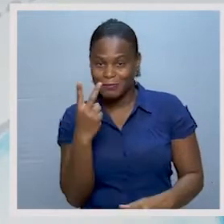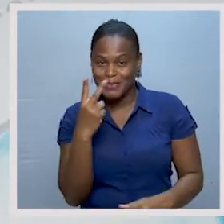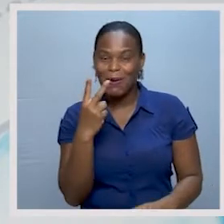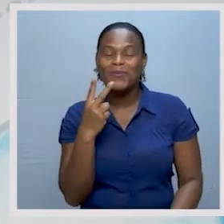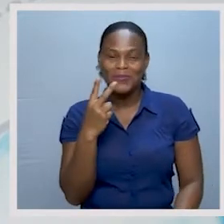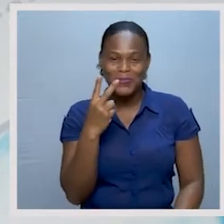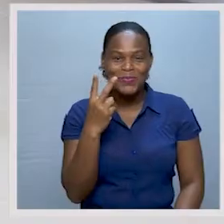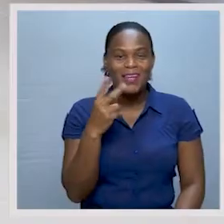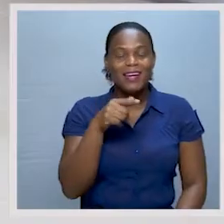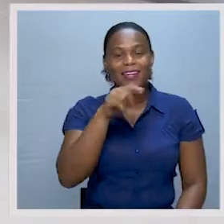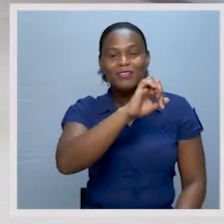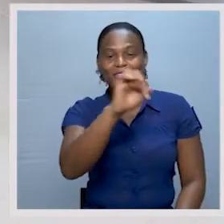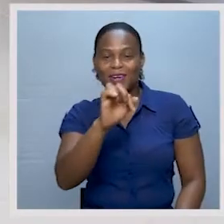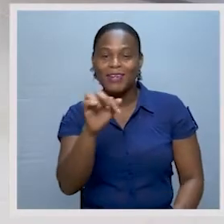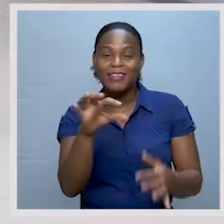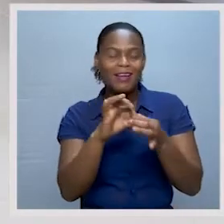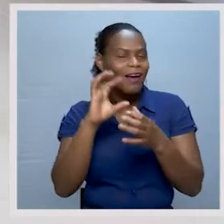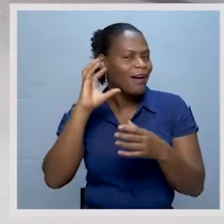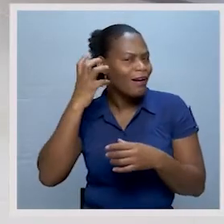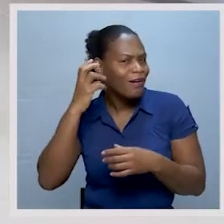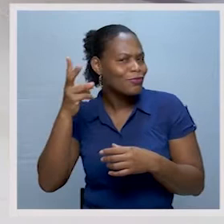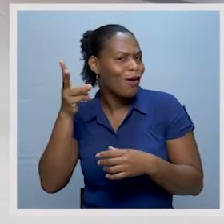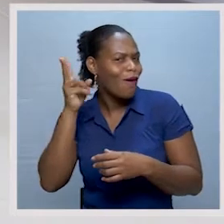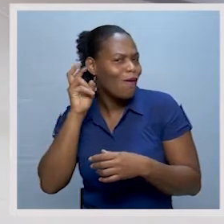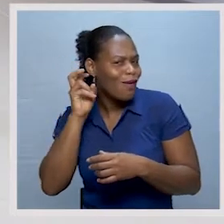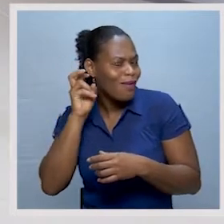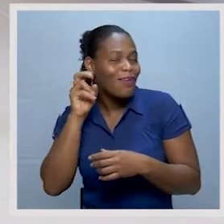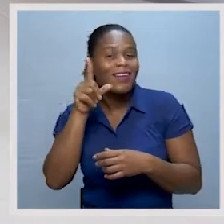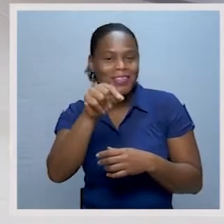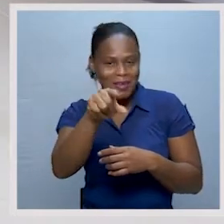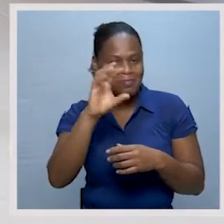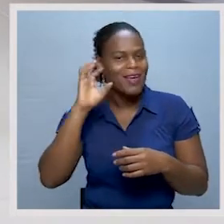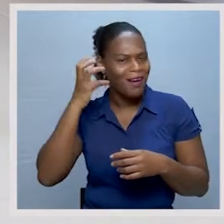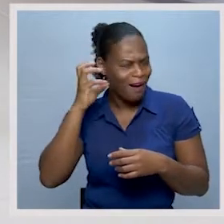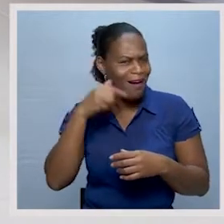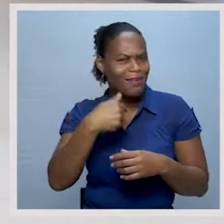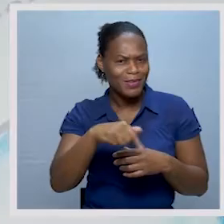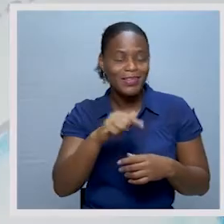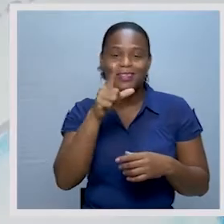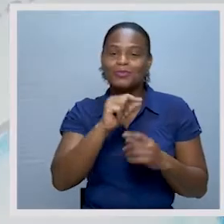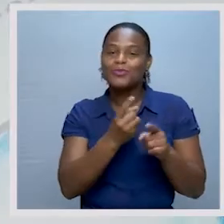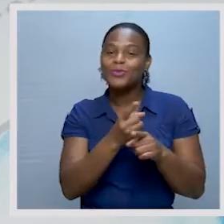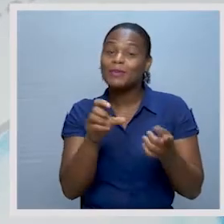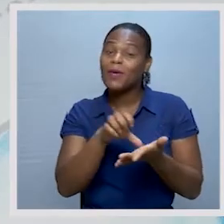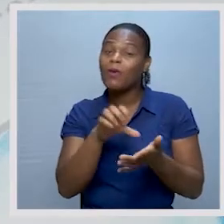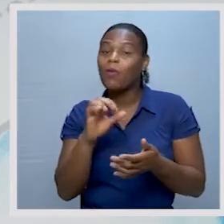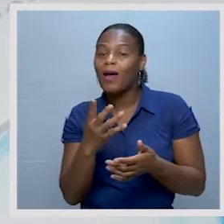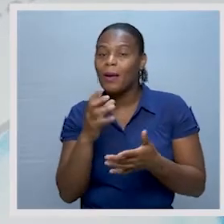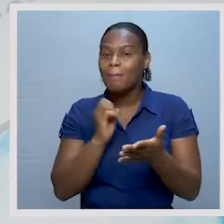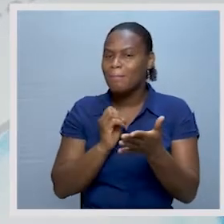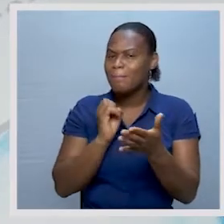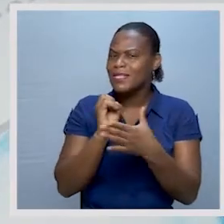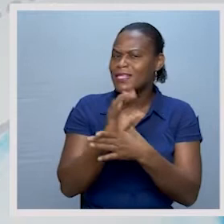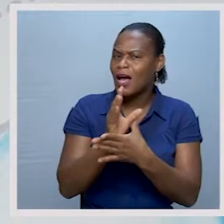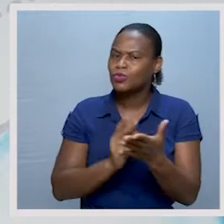na televisão e vocês é que estão ligados na rádio, também escutem através da rádio. Então é o meio pelo qual